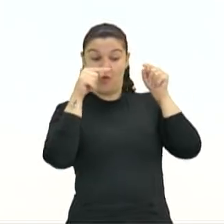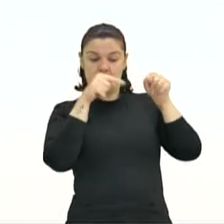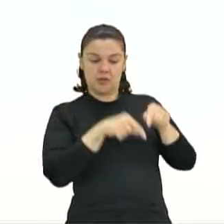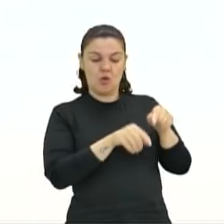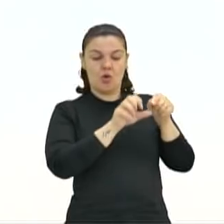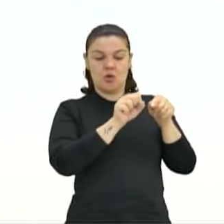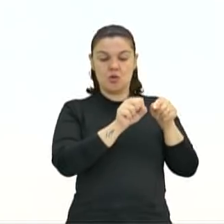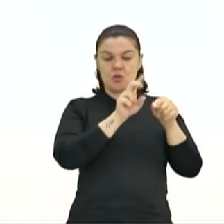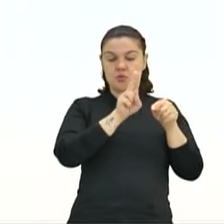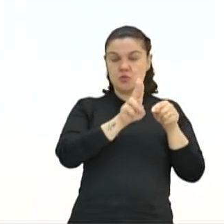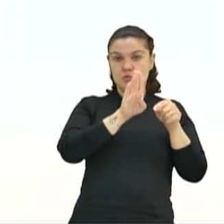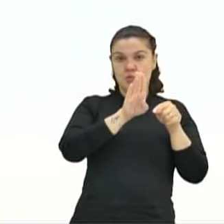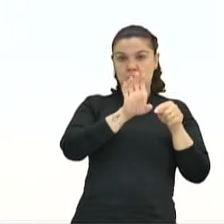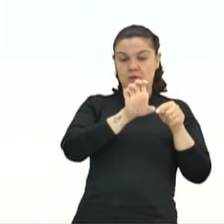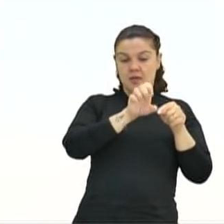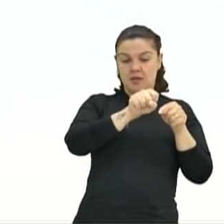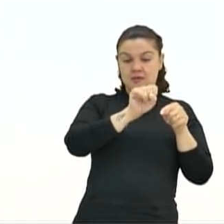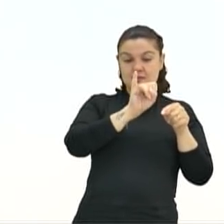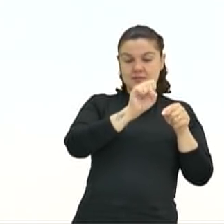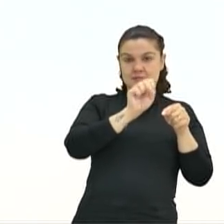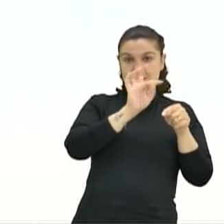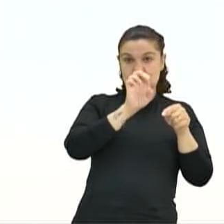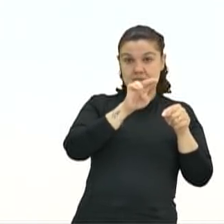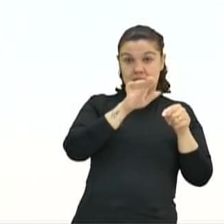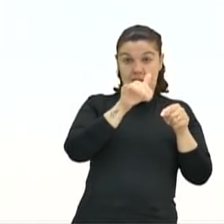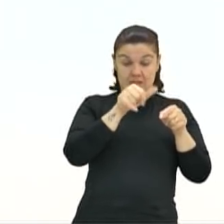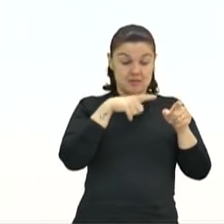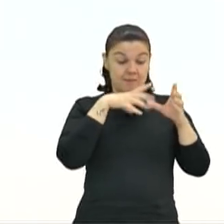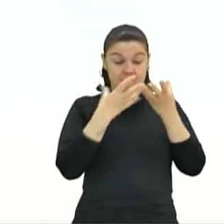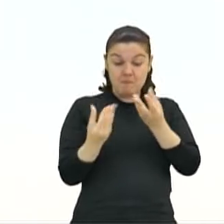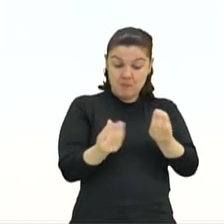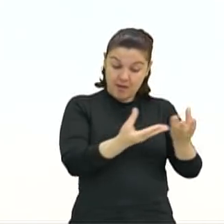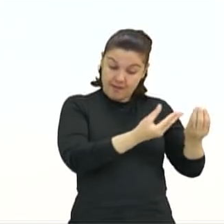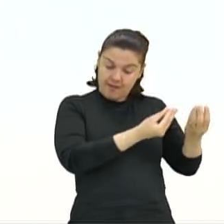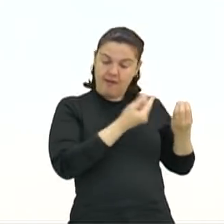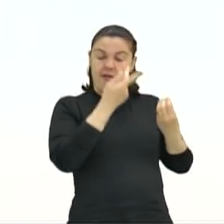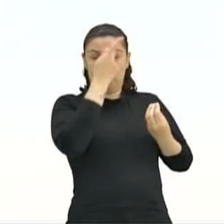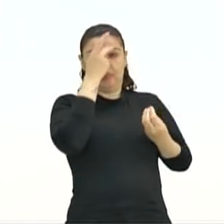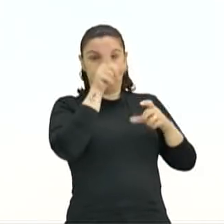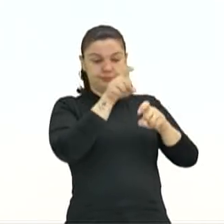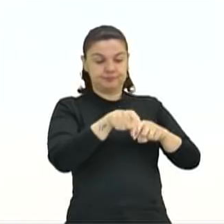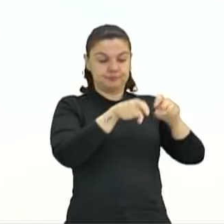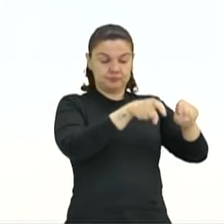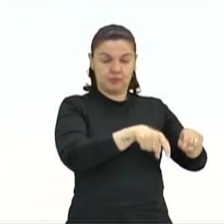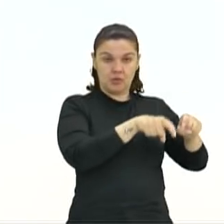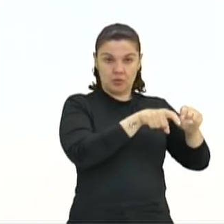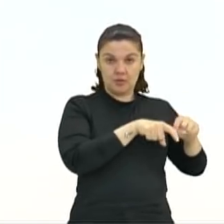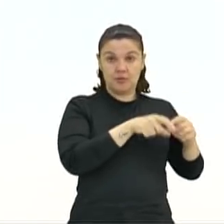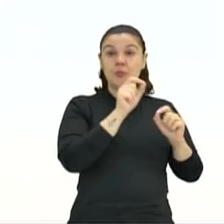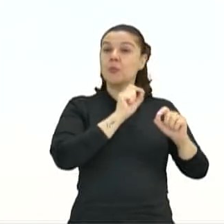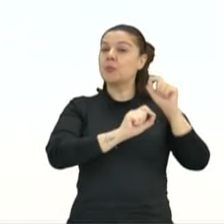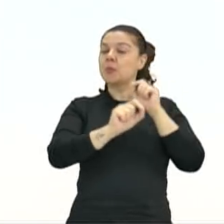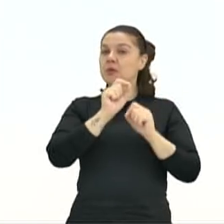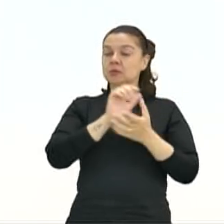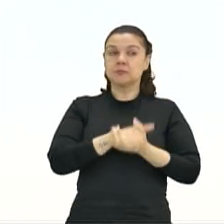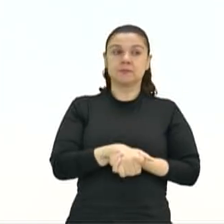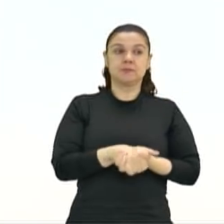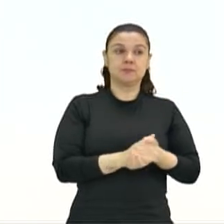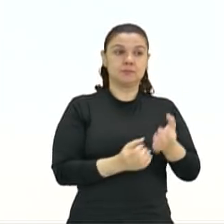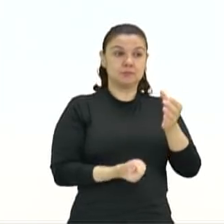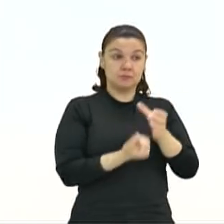tá? A agricultura de subsistência são vários tipos de cultura. Quando eu falo cultura, do que eu estou